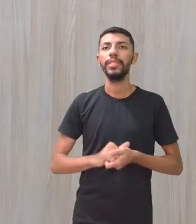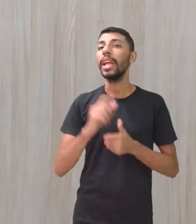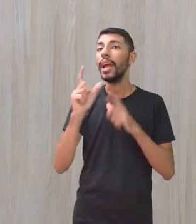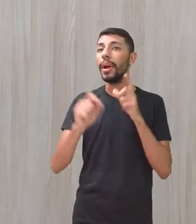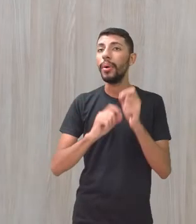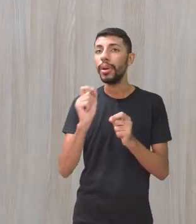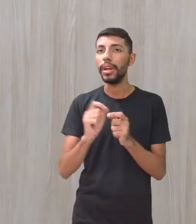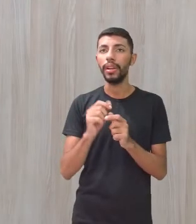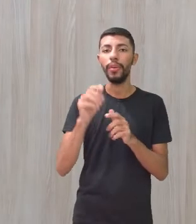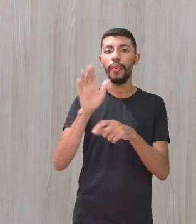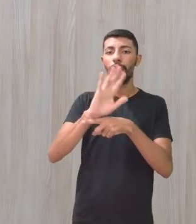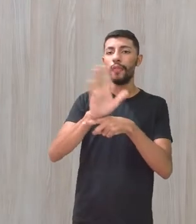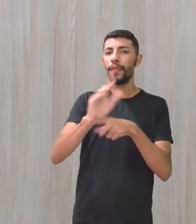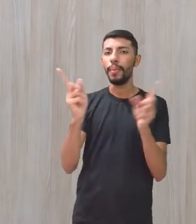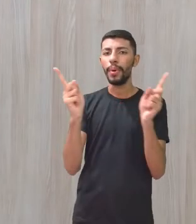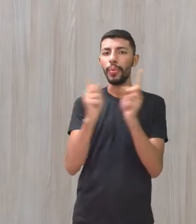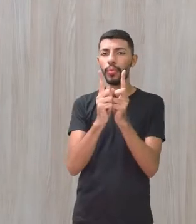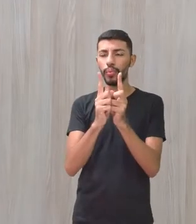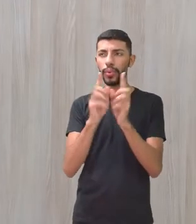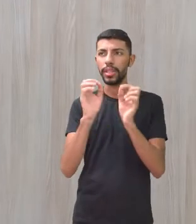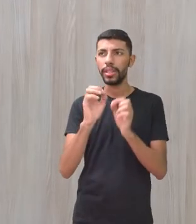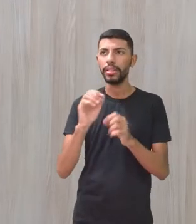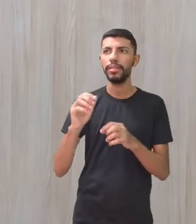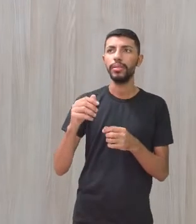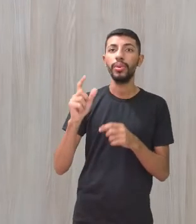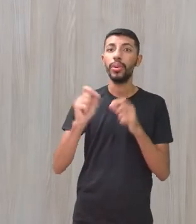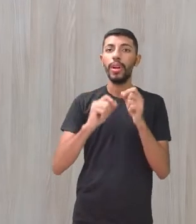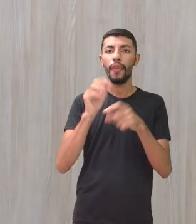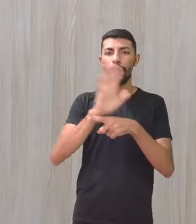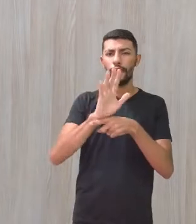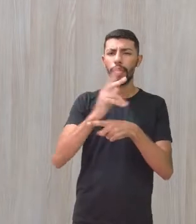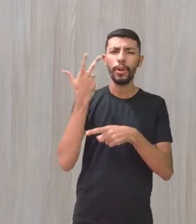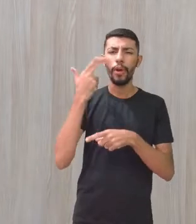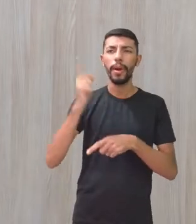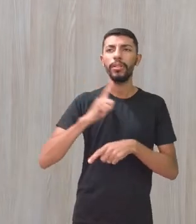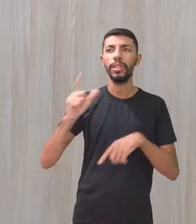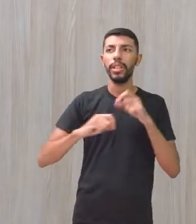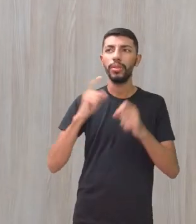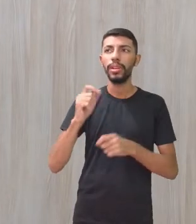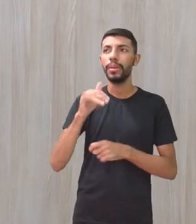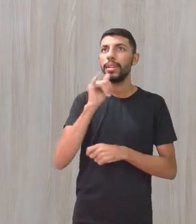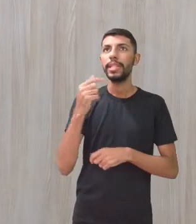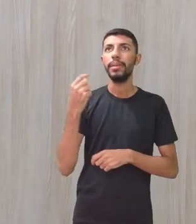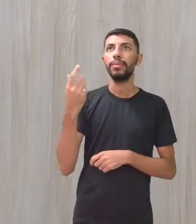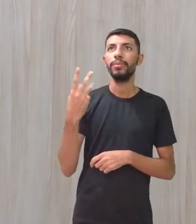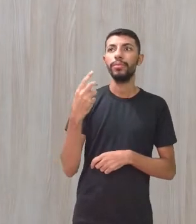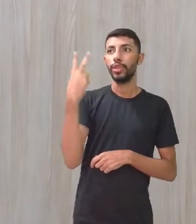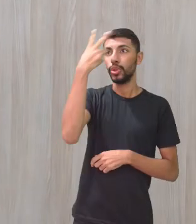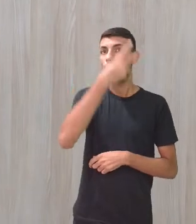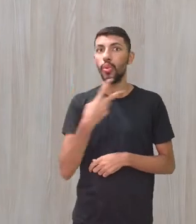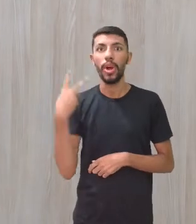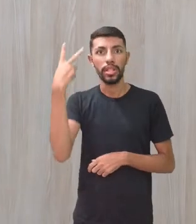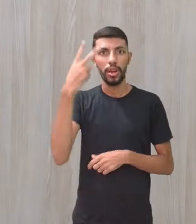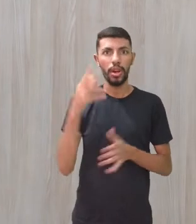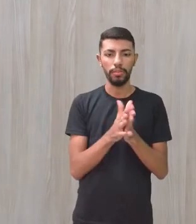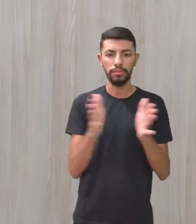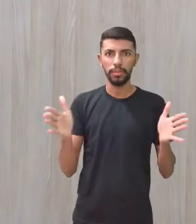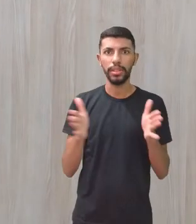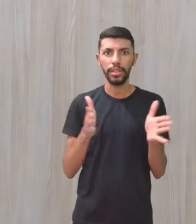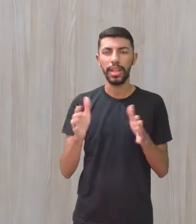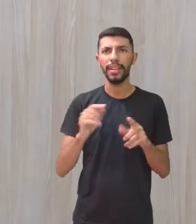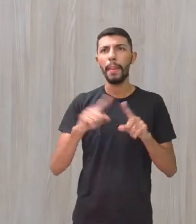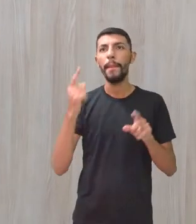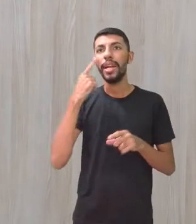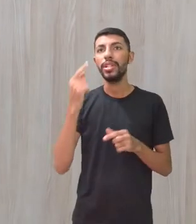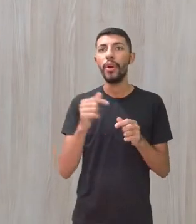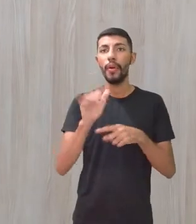curtinho, normalmente um filme tem o quê? 1h30 de duração, 2 horas, 3 horas. Aqueles filmes que a gente envelhece uma vida assistindo, né? E o curta é